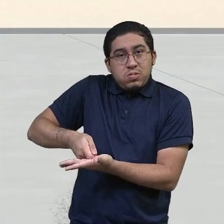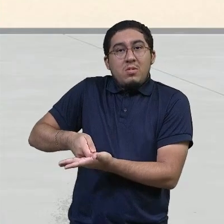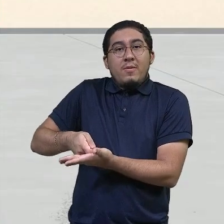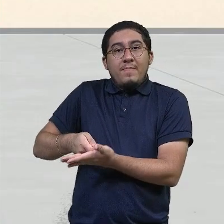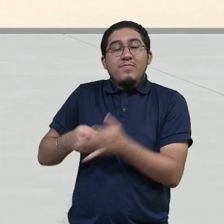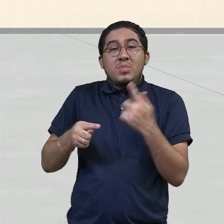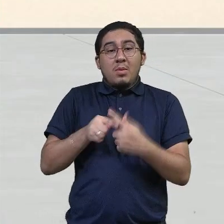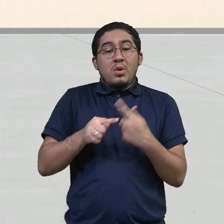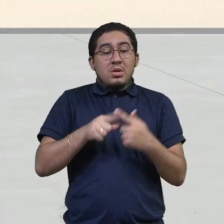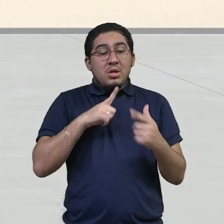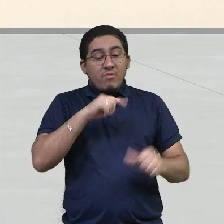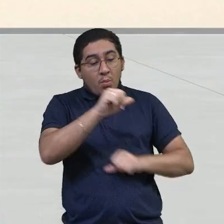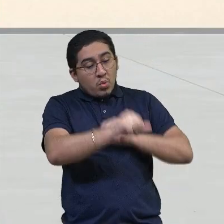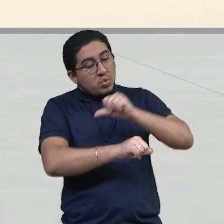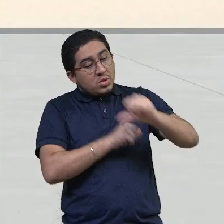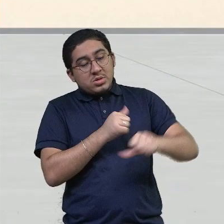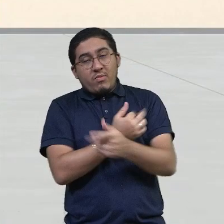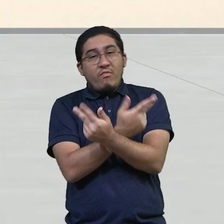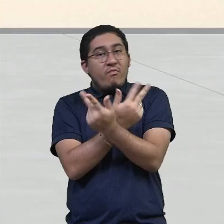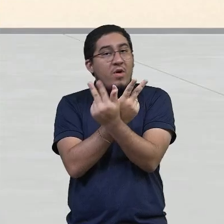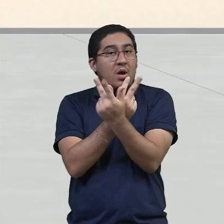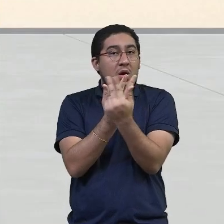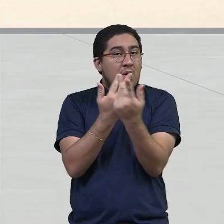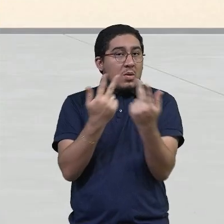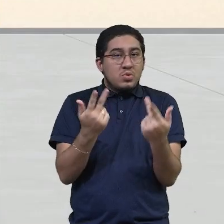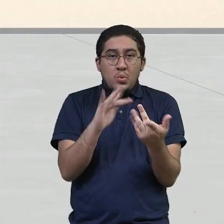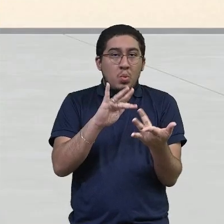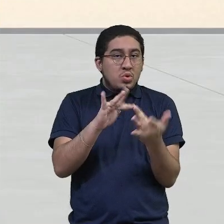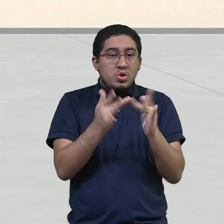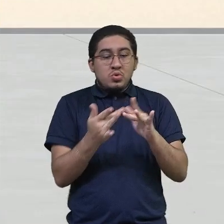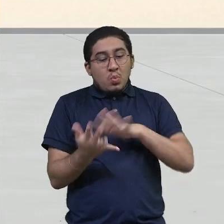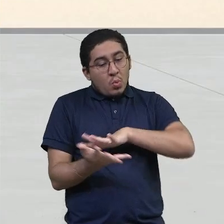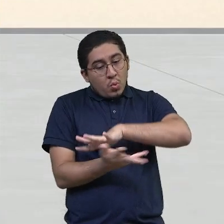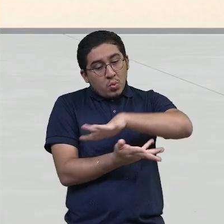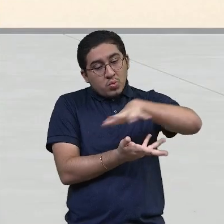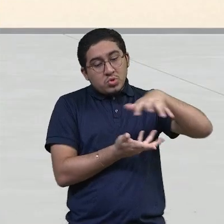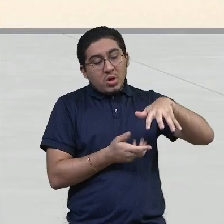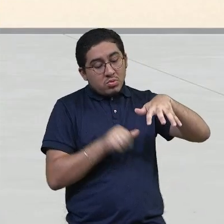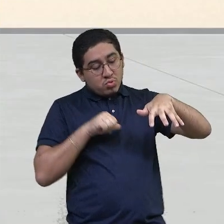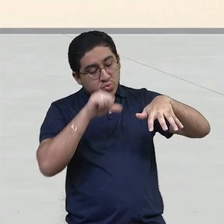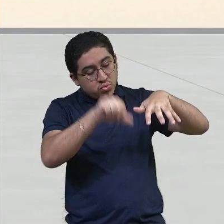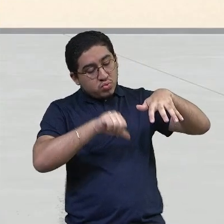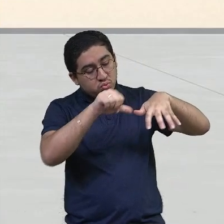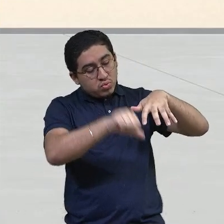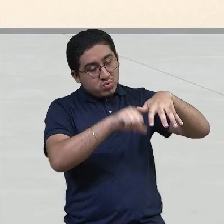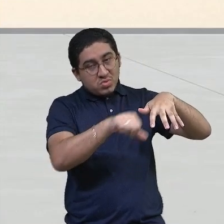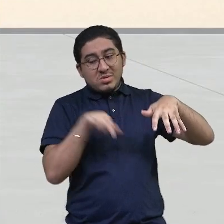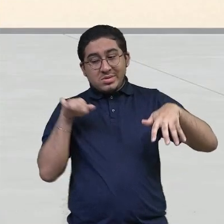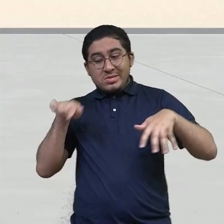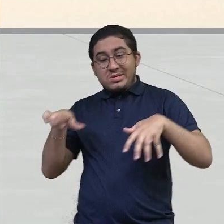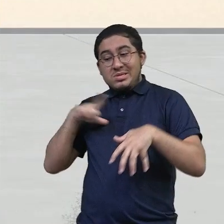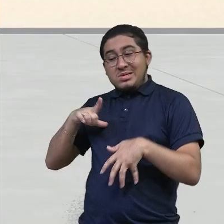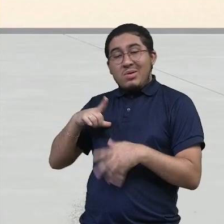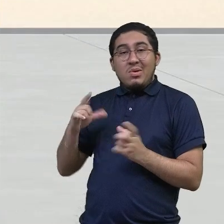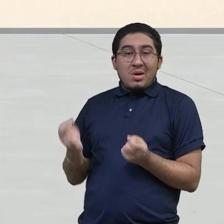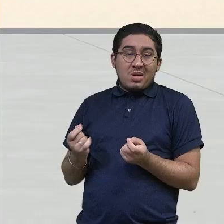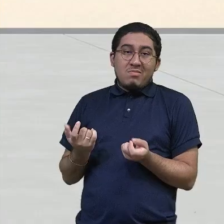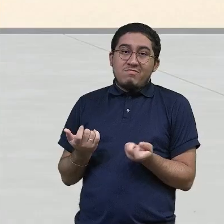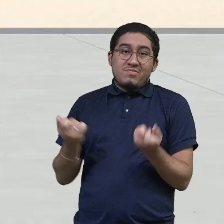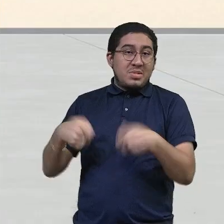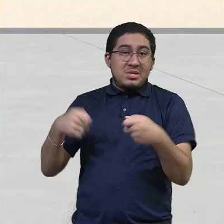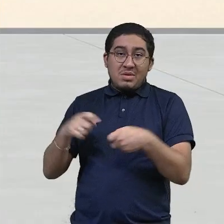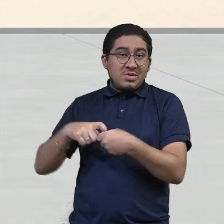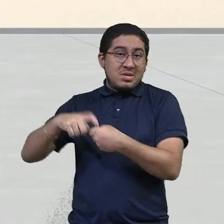conta das mudanças de paradigma, né, que estavam acontecendo, foram obrigados a se retirar do poder. Então não era porque